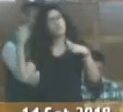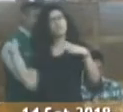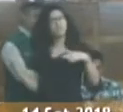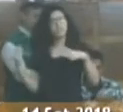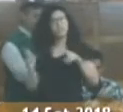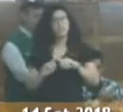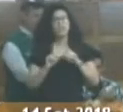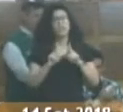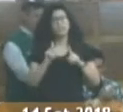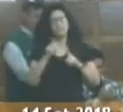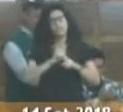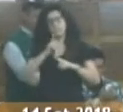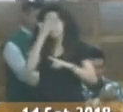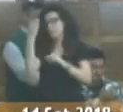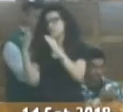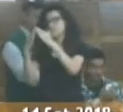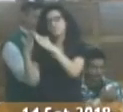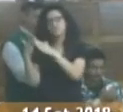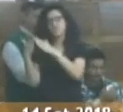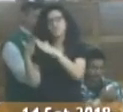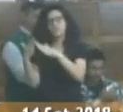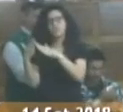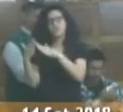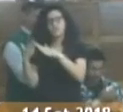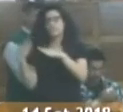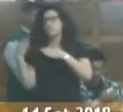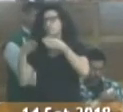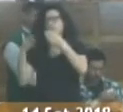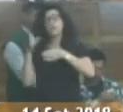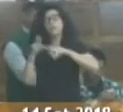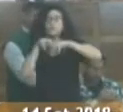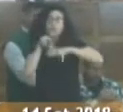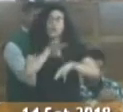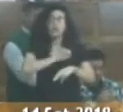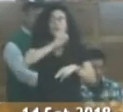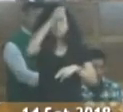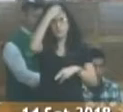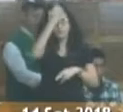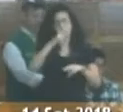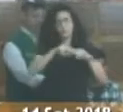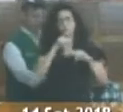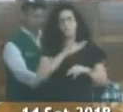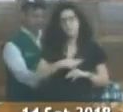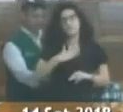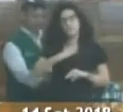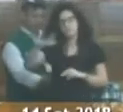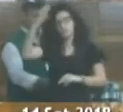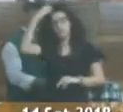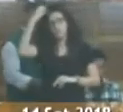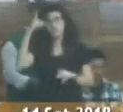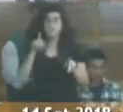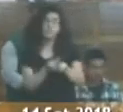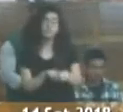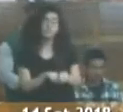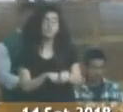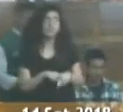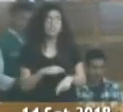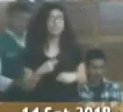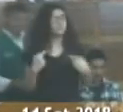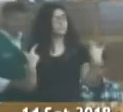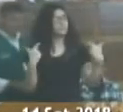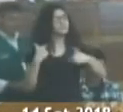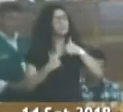não são tradicionais, que vieram depois morar, por amar Angra dos Reis, por gostar de Angra dos Reis, também estão nessa